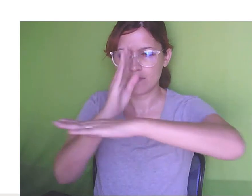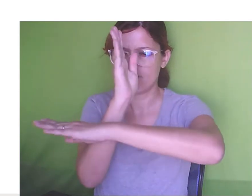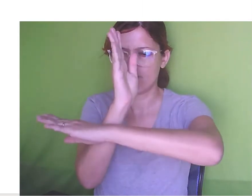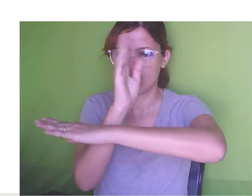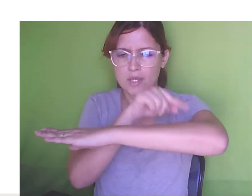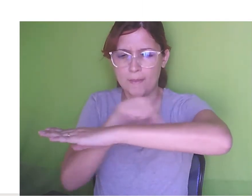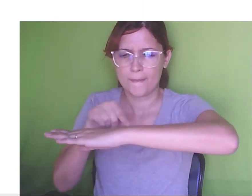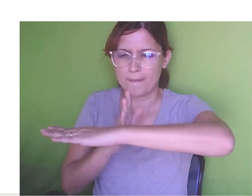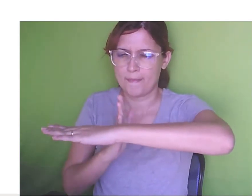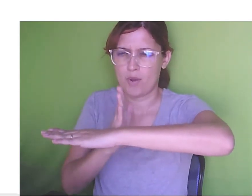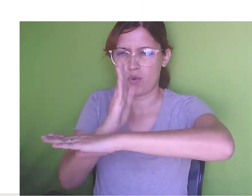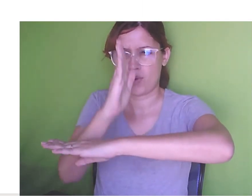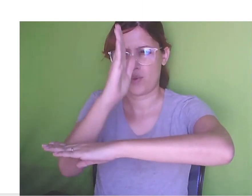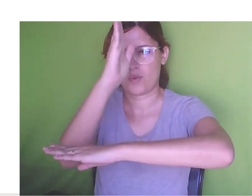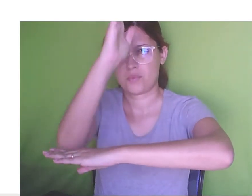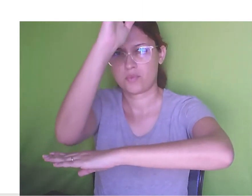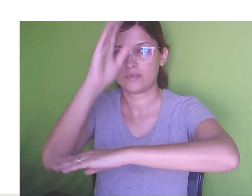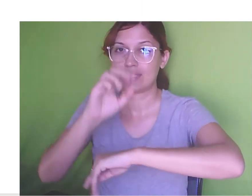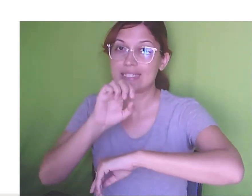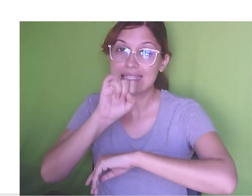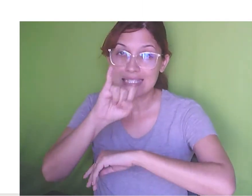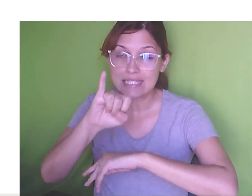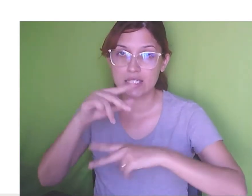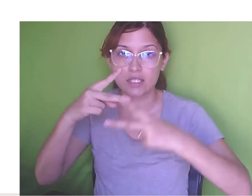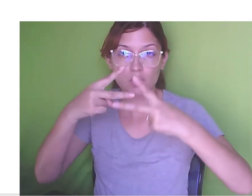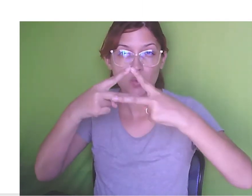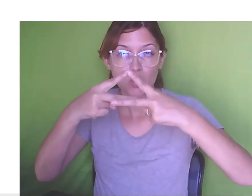Então, isso seria imediato.